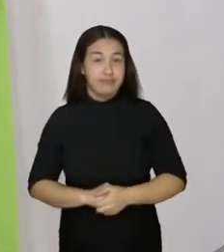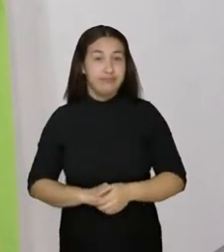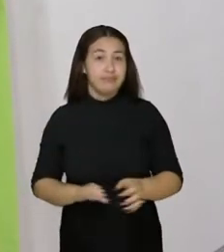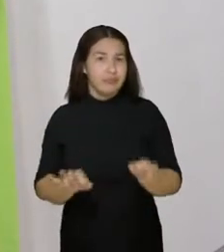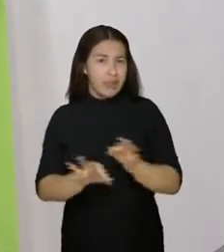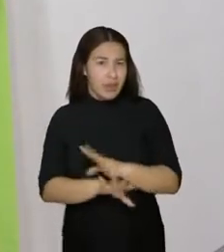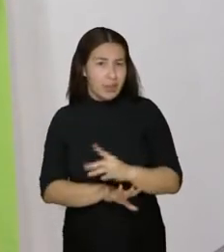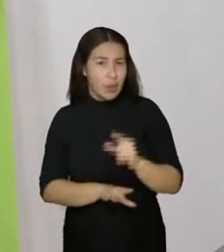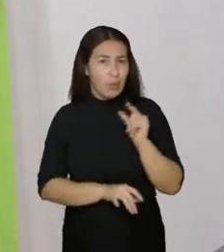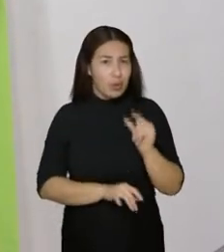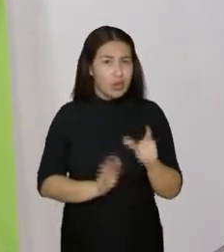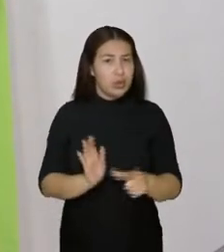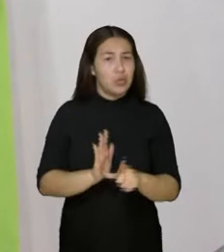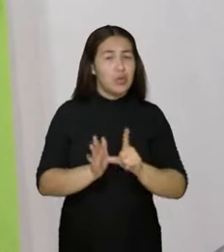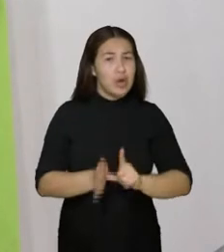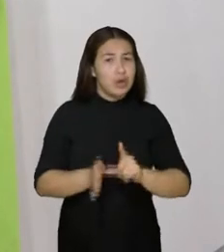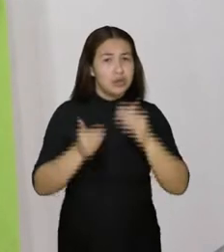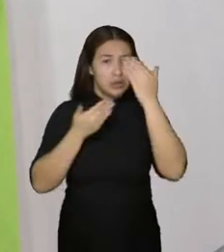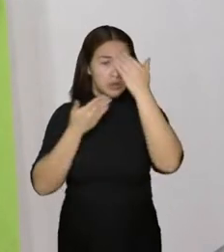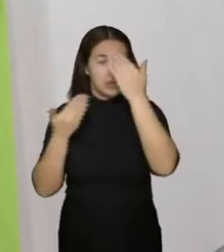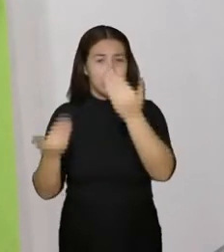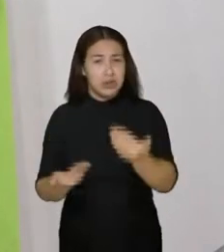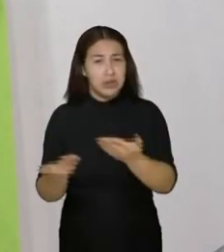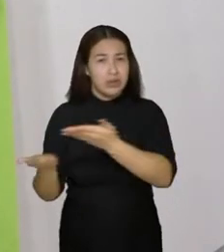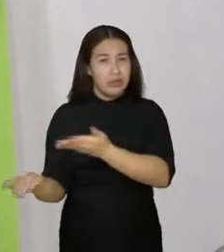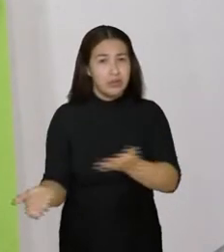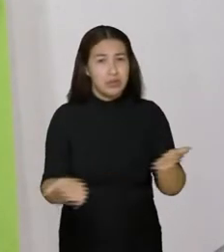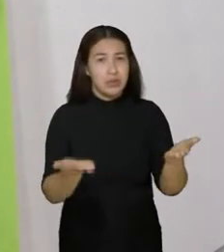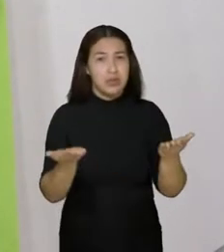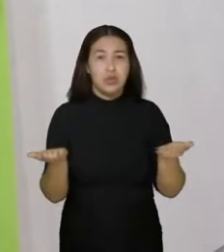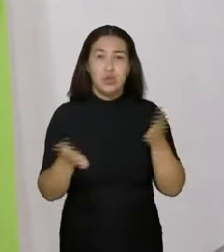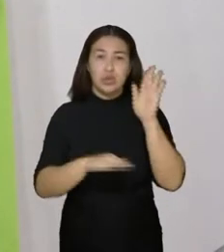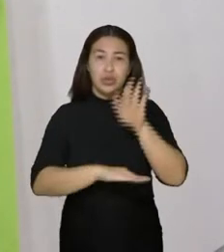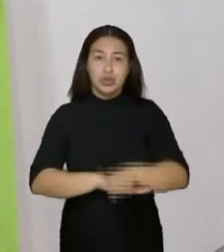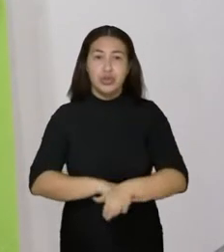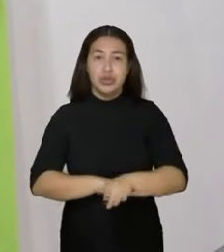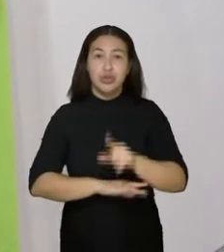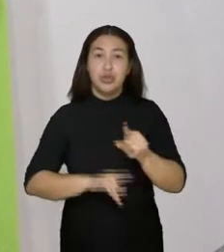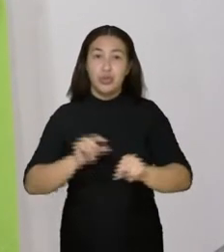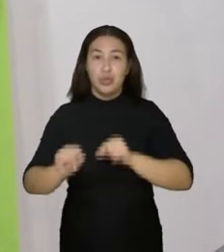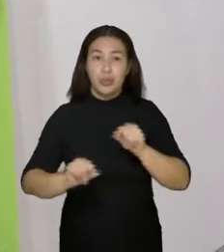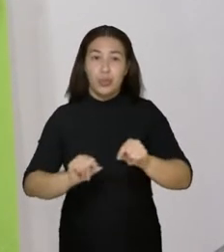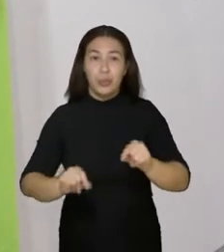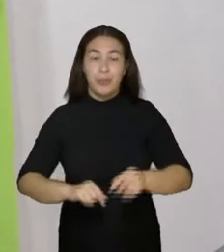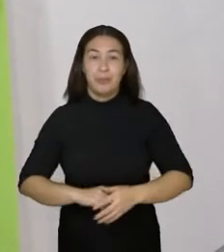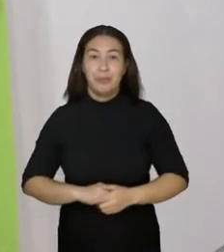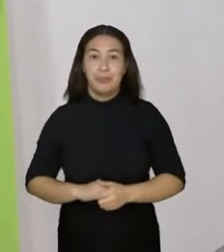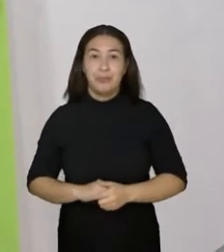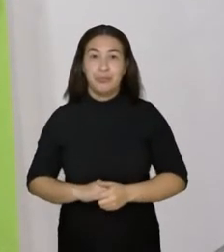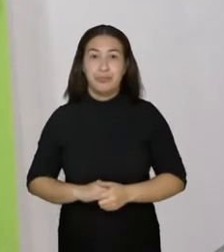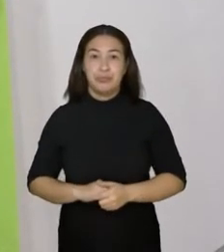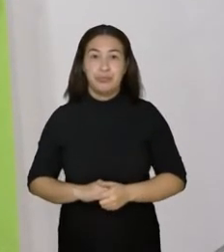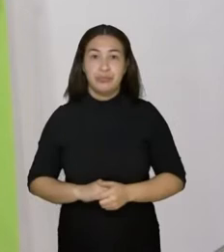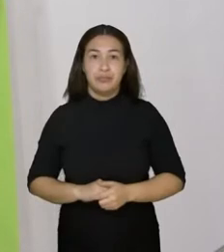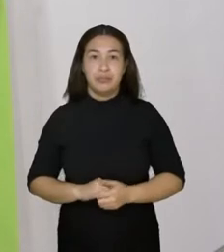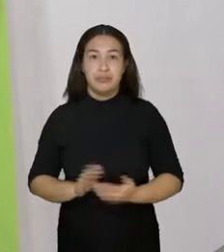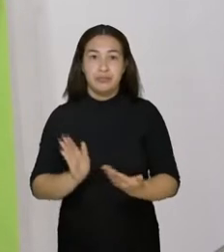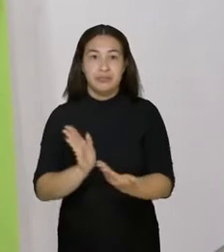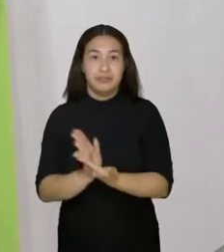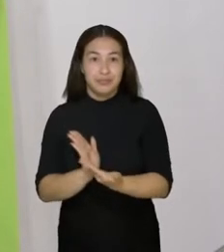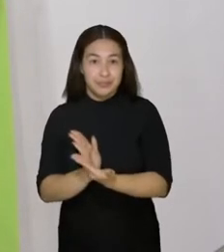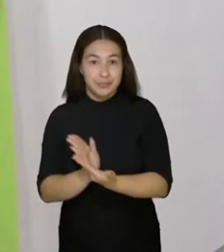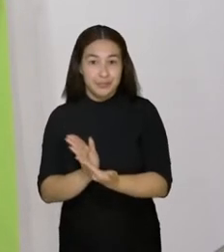intervenção de agradecimento nessa tarde e contexto bíblico